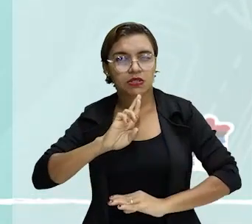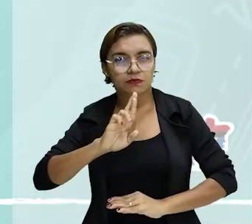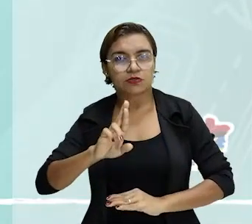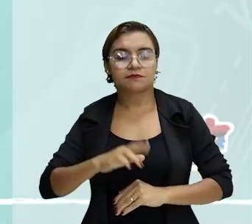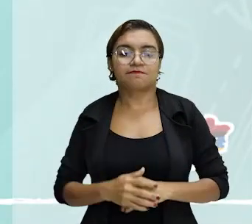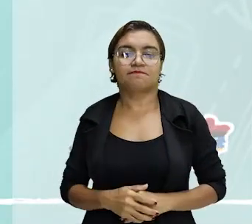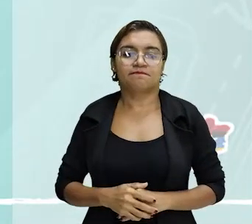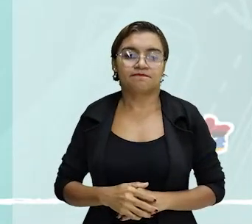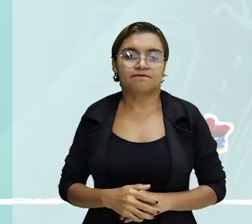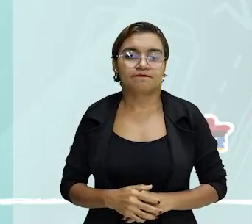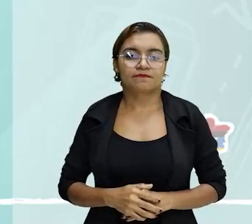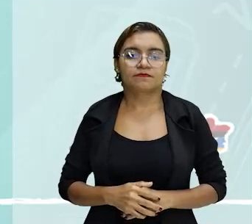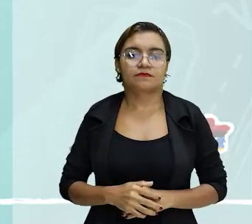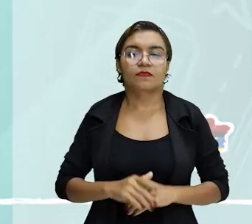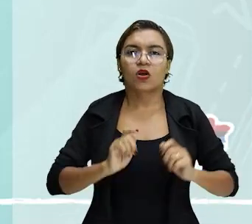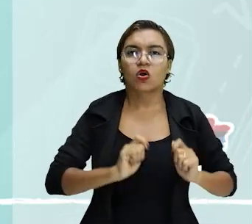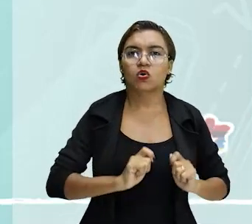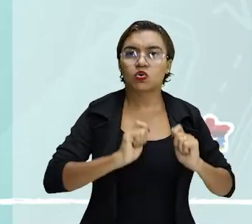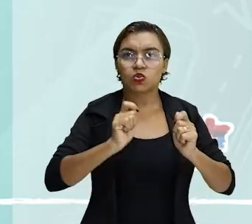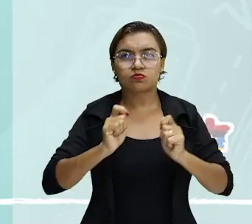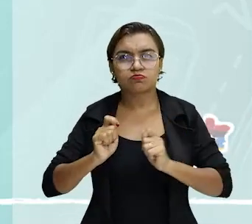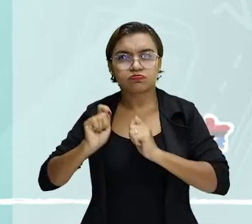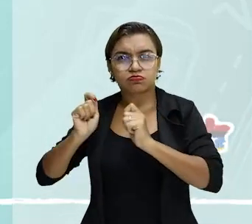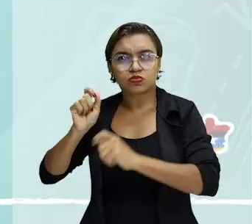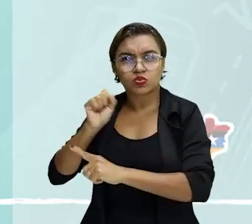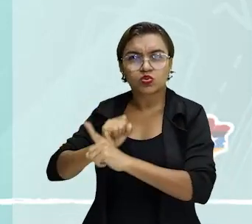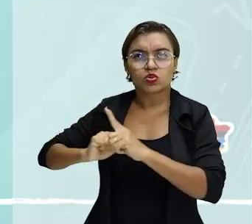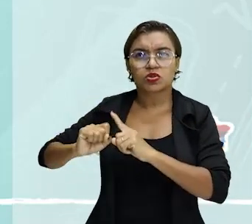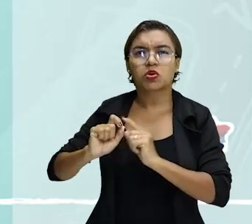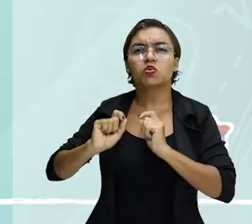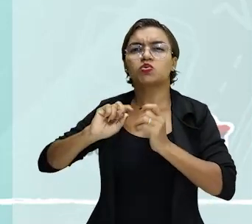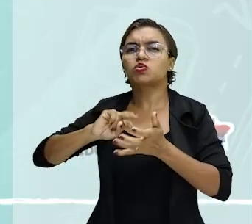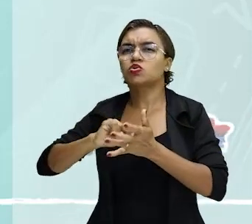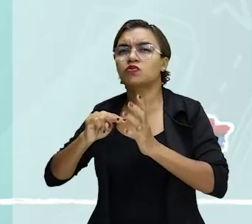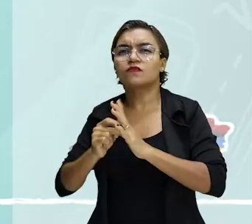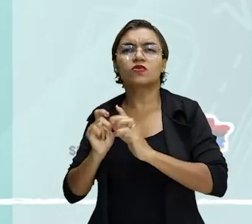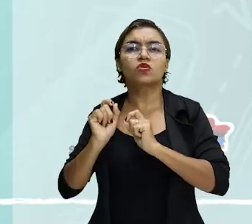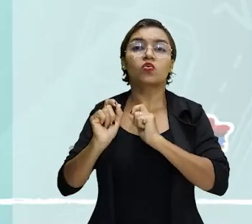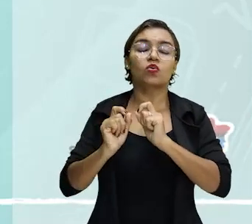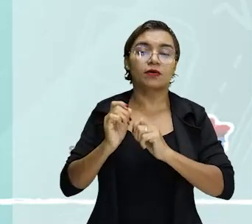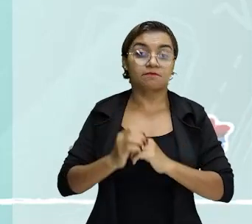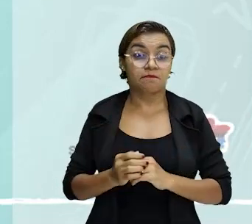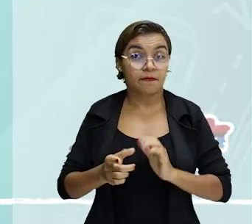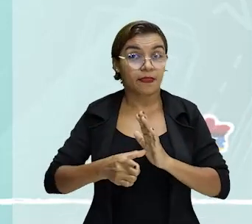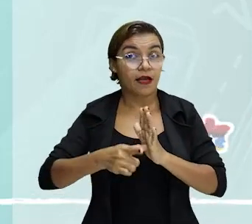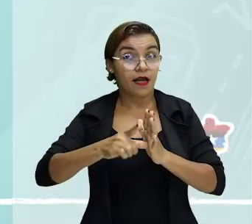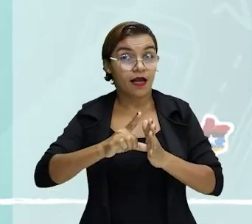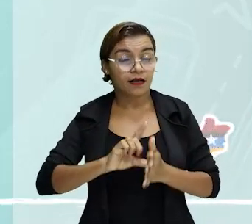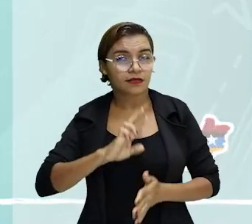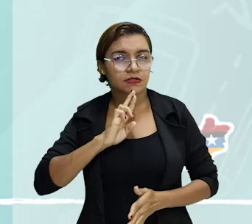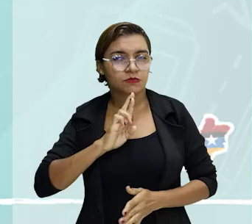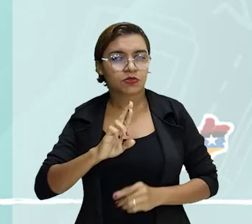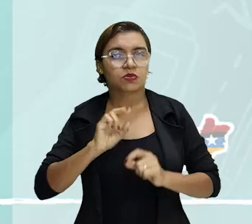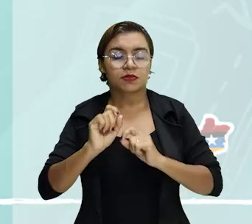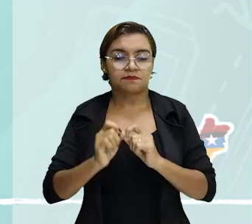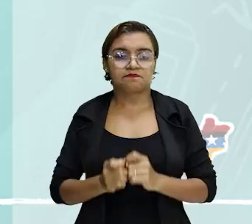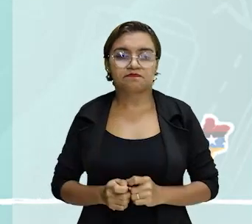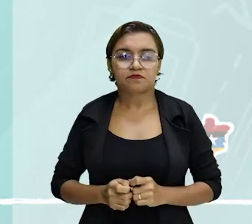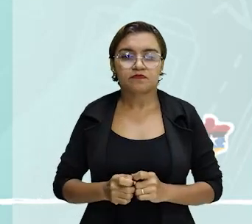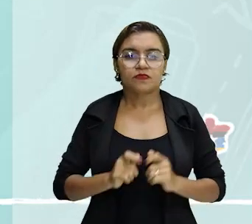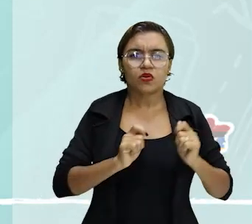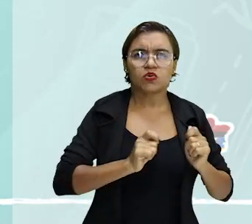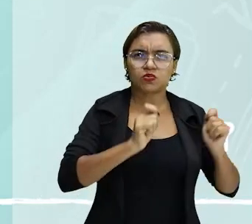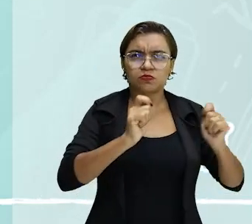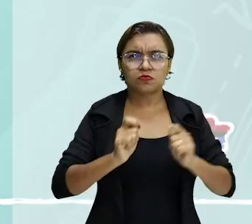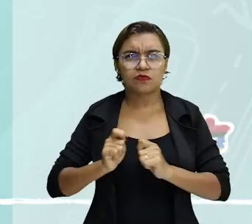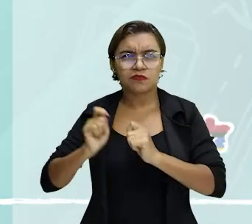que são movimentos sociais? Primeira coisa que a gente tem que ter em mente, antes de responder a pergunta, que os movimentos sociais eles não